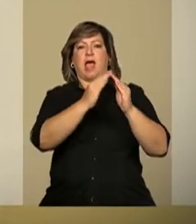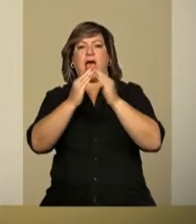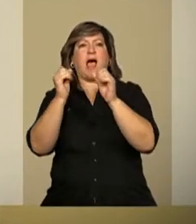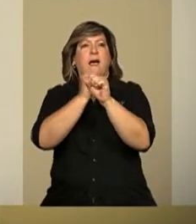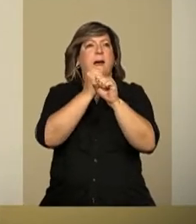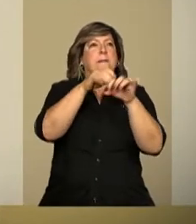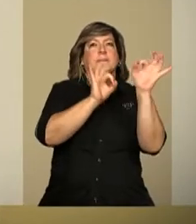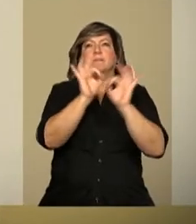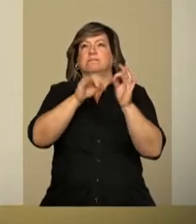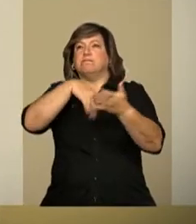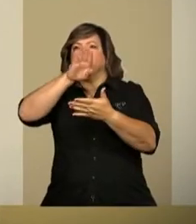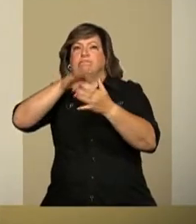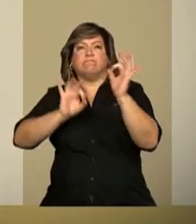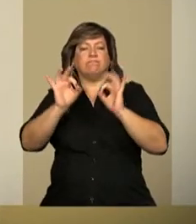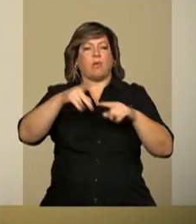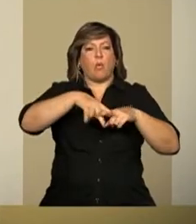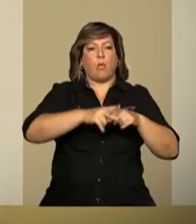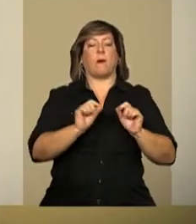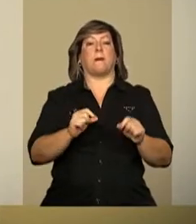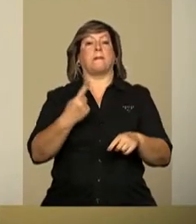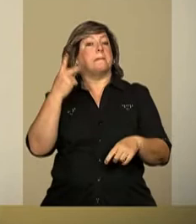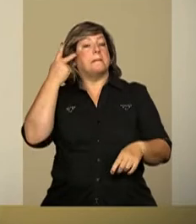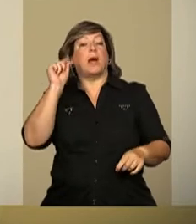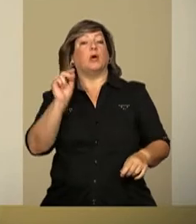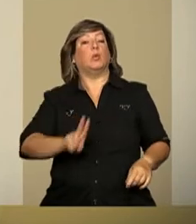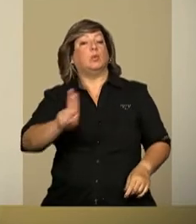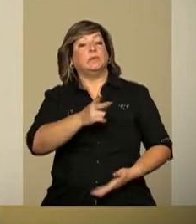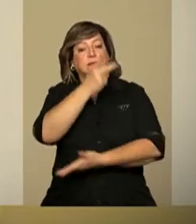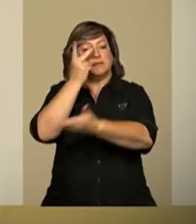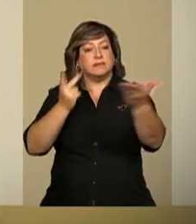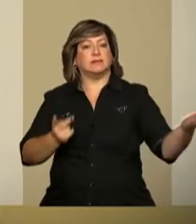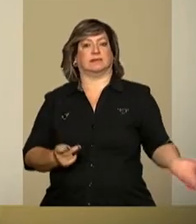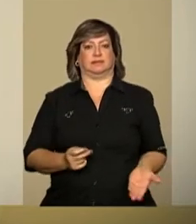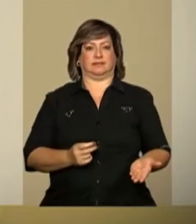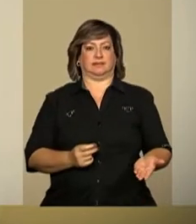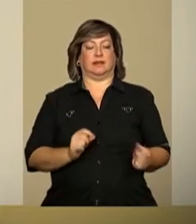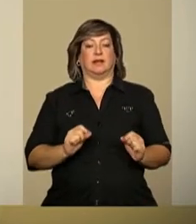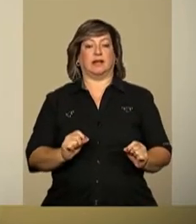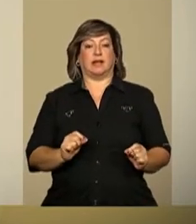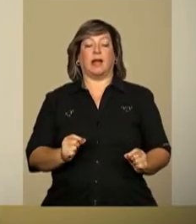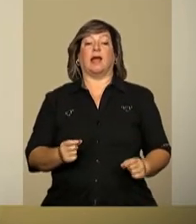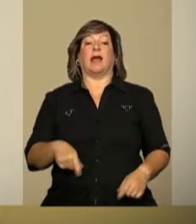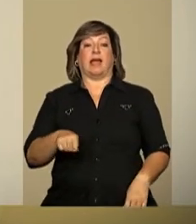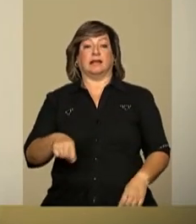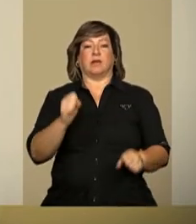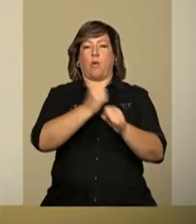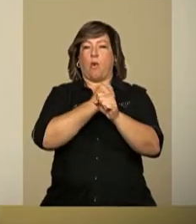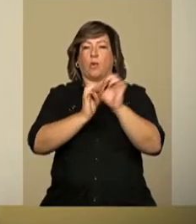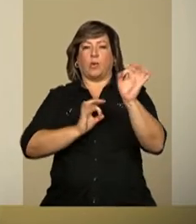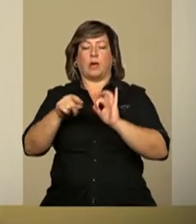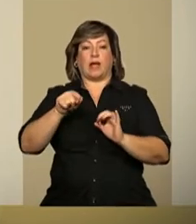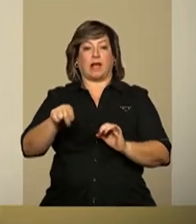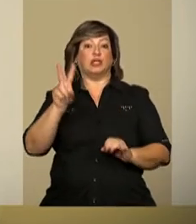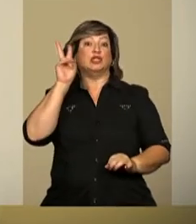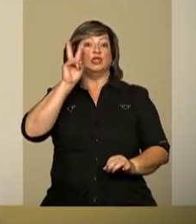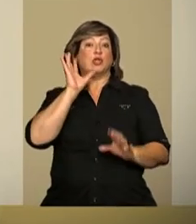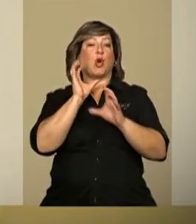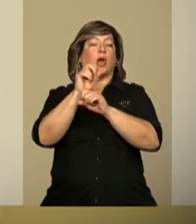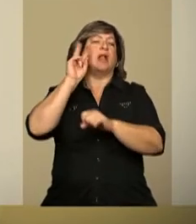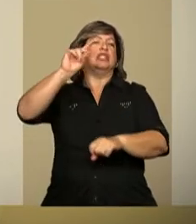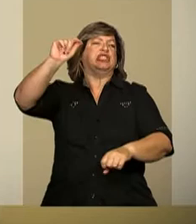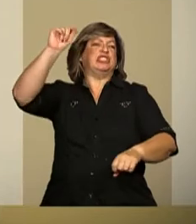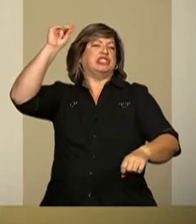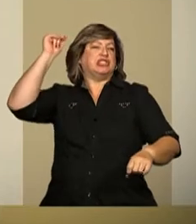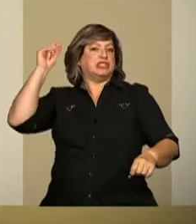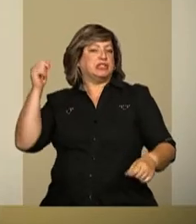para Para poderem ser usufruídos usados pelas pessoas muitas vezes a restauração de um bem histórico recupera uma área